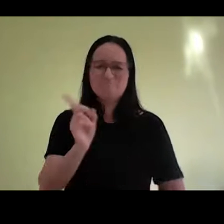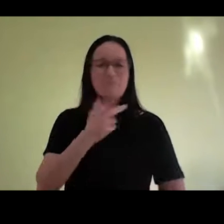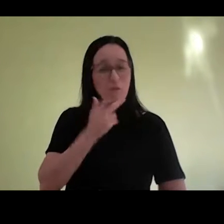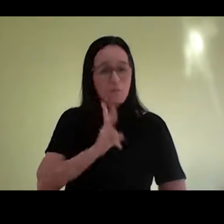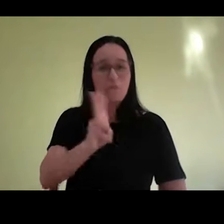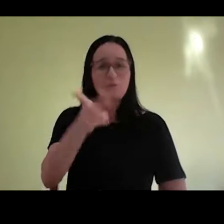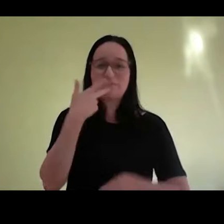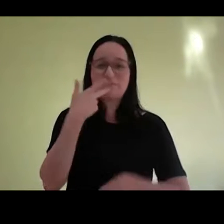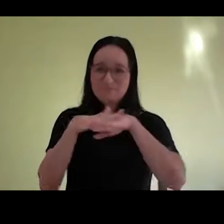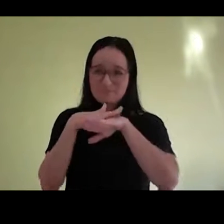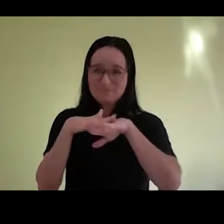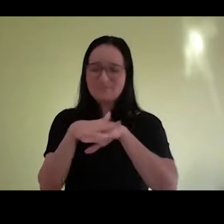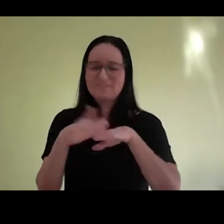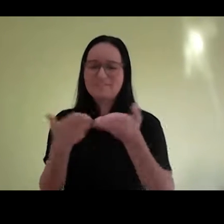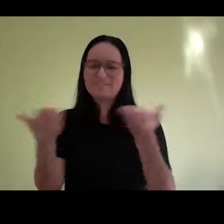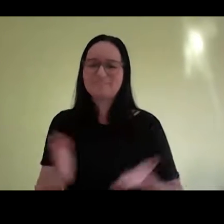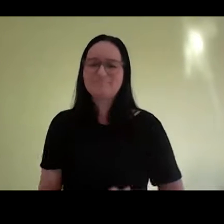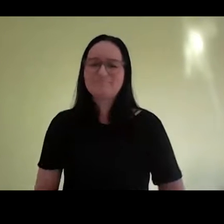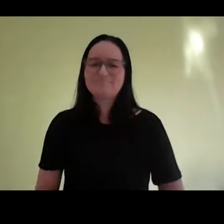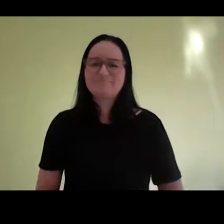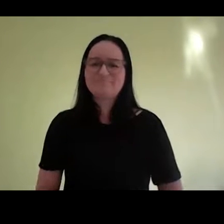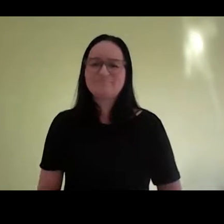aqui a conversa com vocês, tá bom?